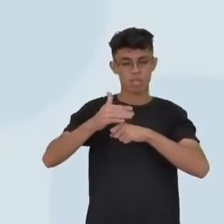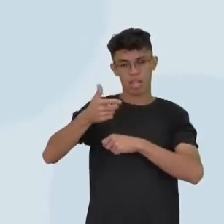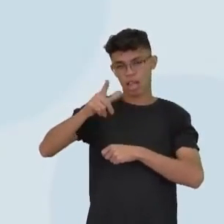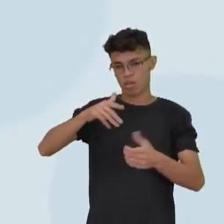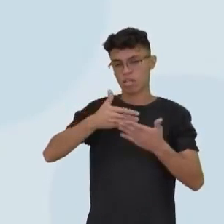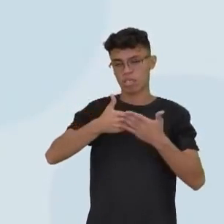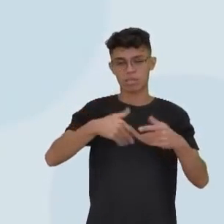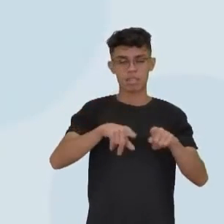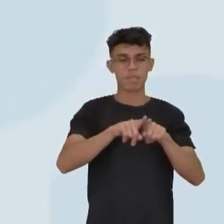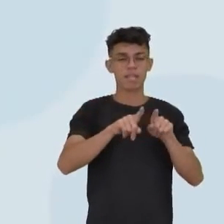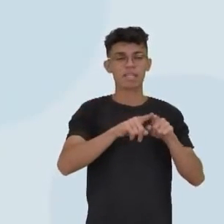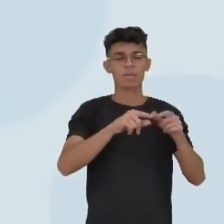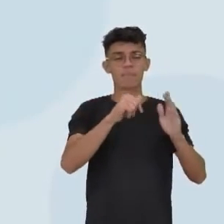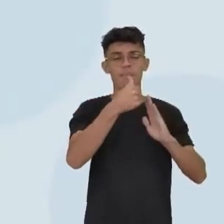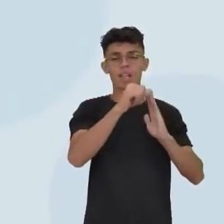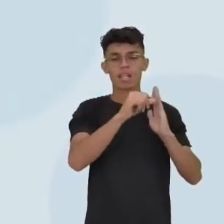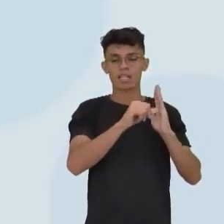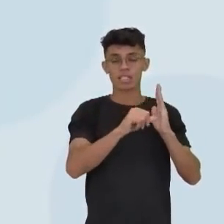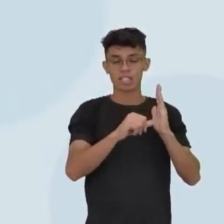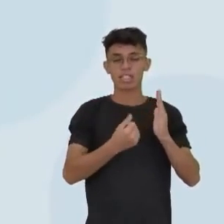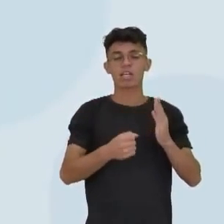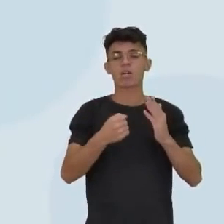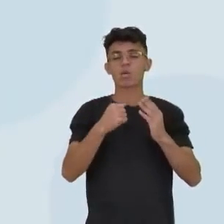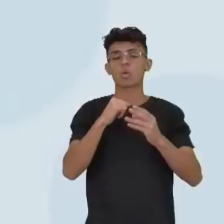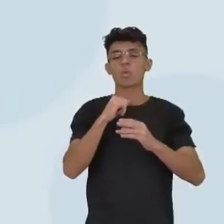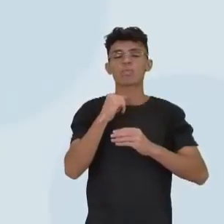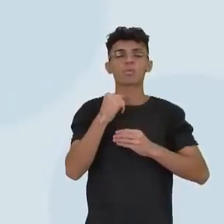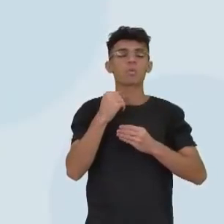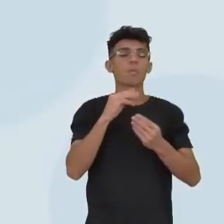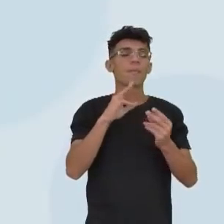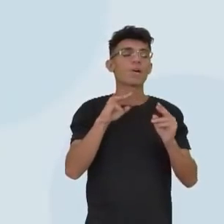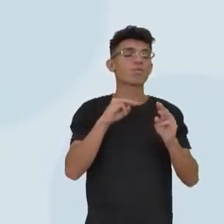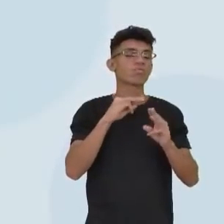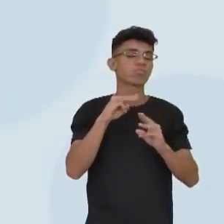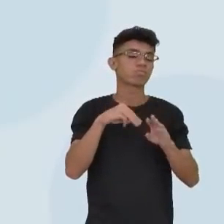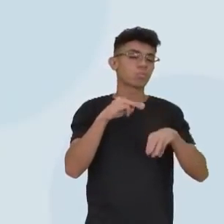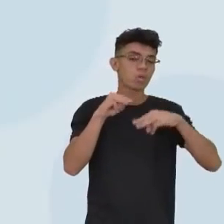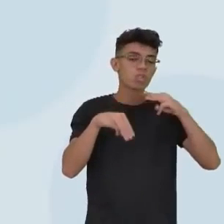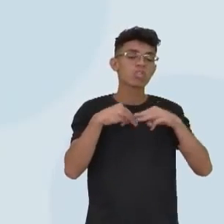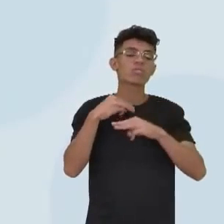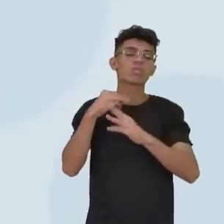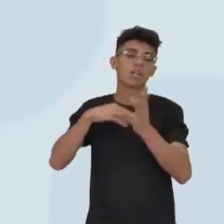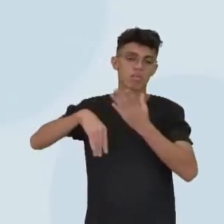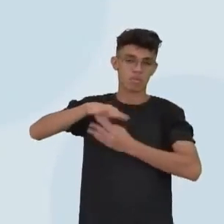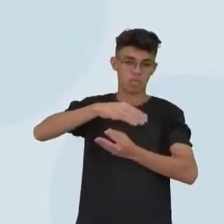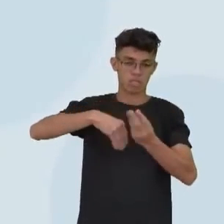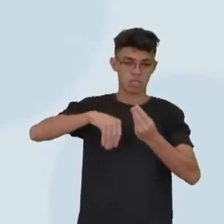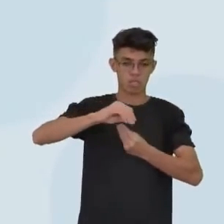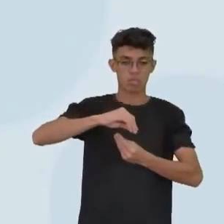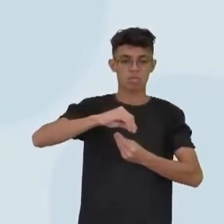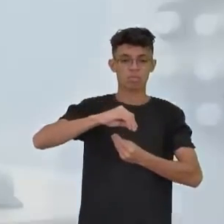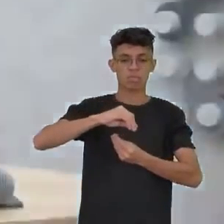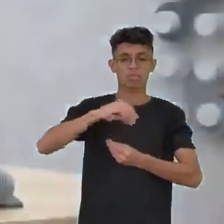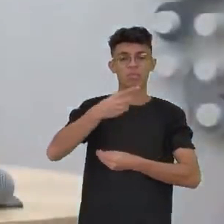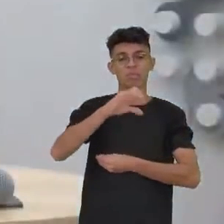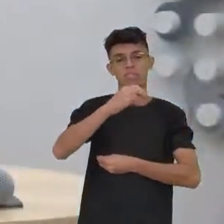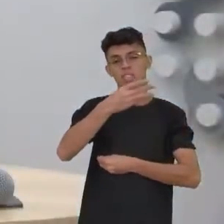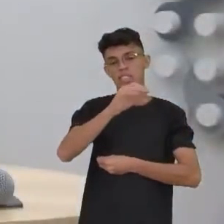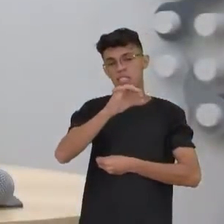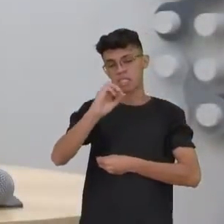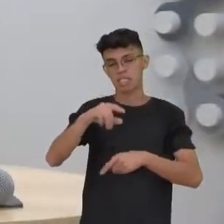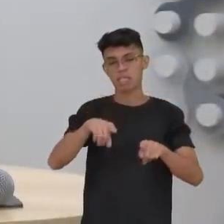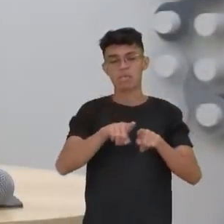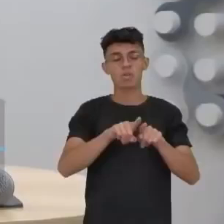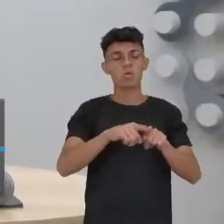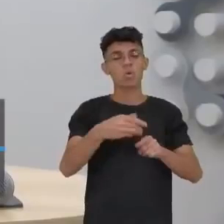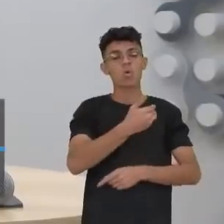E analisar as causas da Revolução de 30 e o governo provisório de Getúlio Vargas, né? Então eu